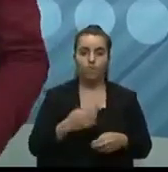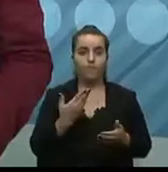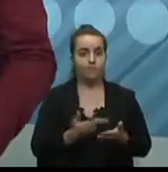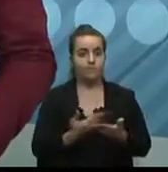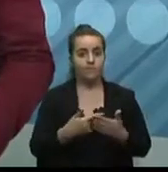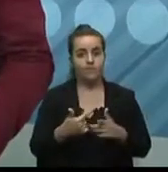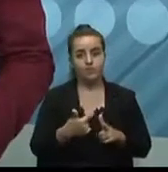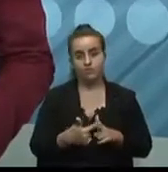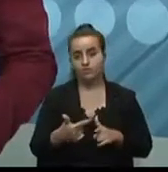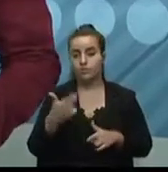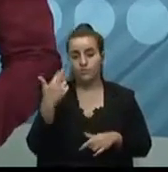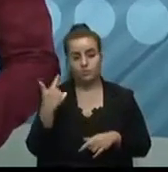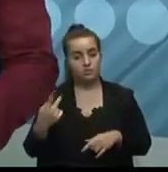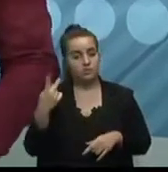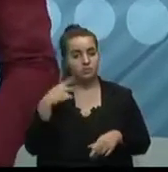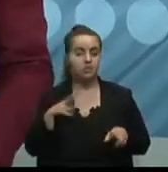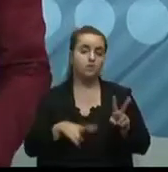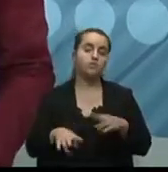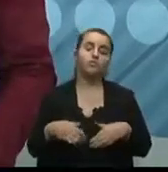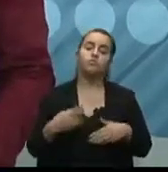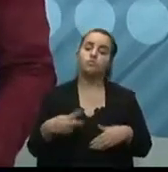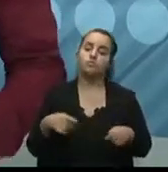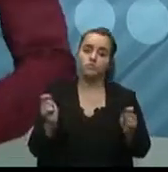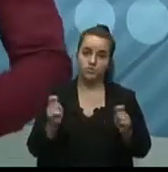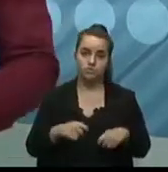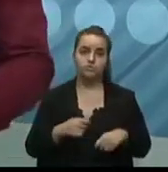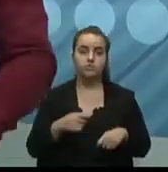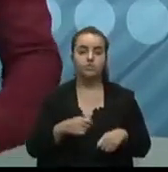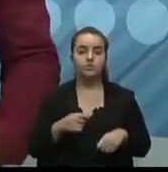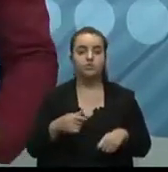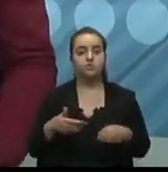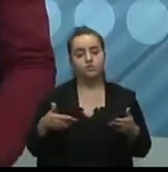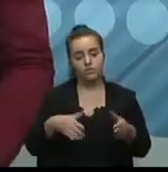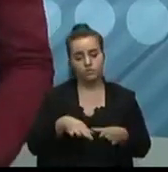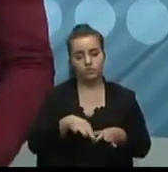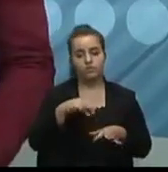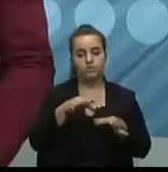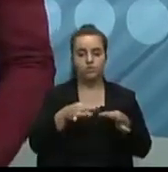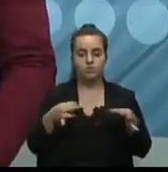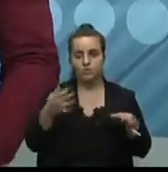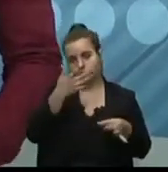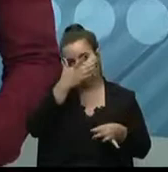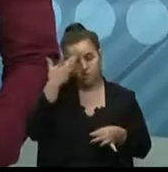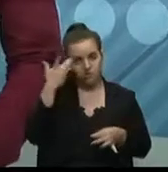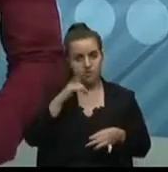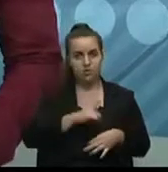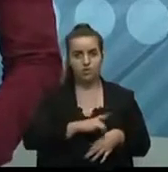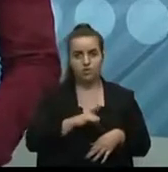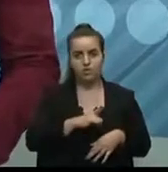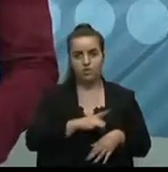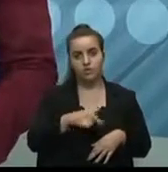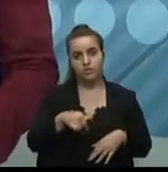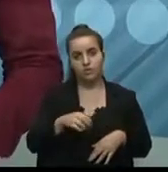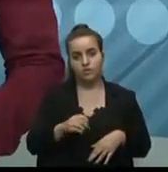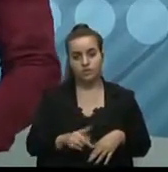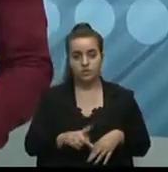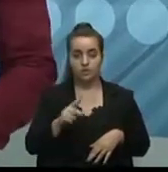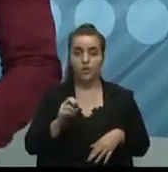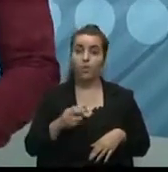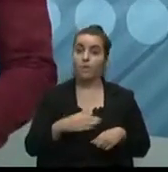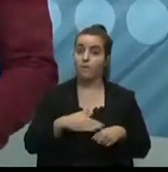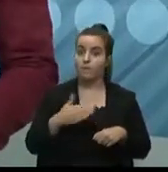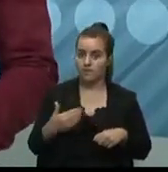da distribuição normal para determinar a probabilidade de sortear um funcionário que tenha 70 quilos